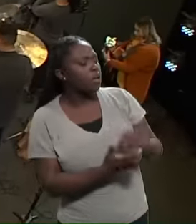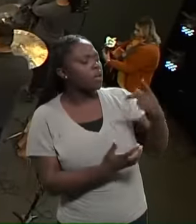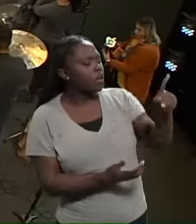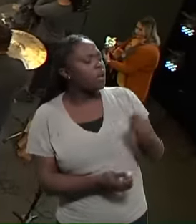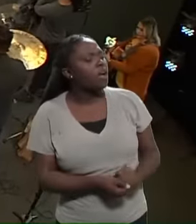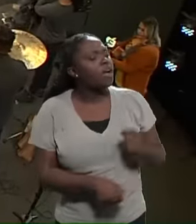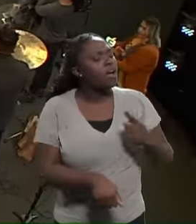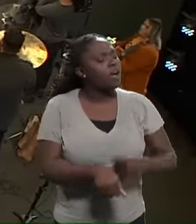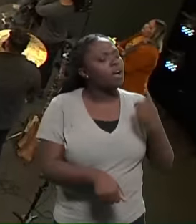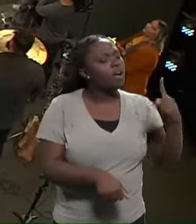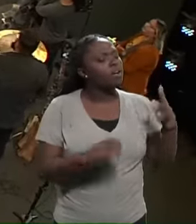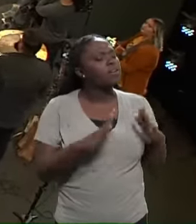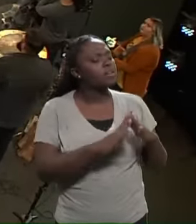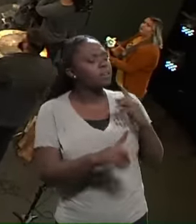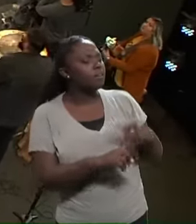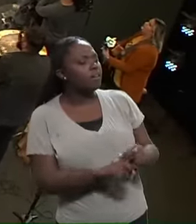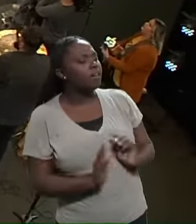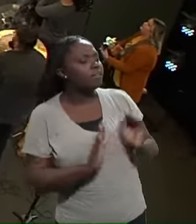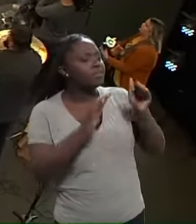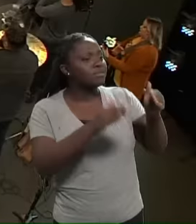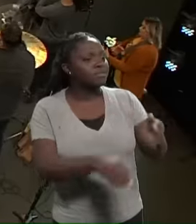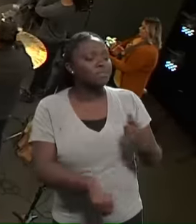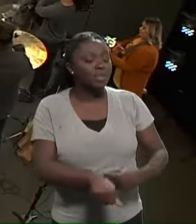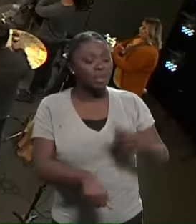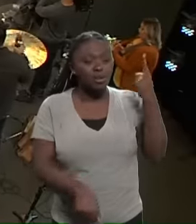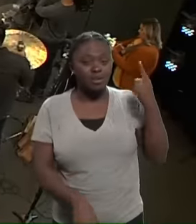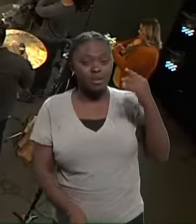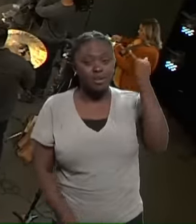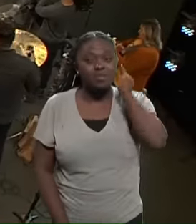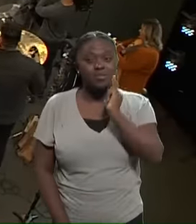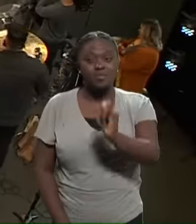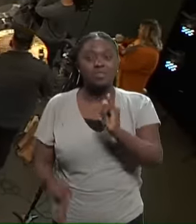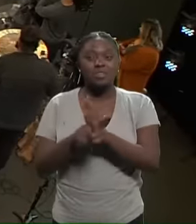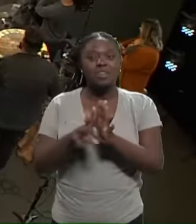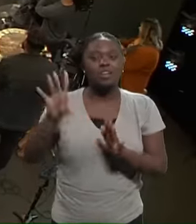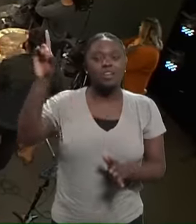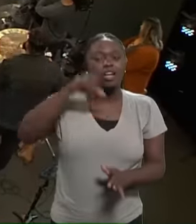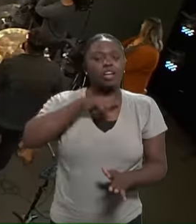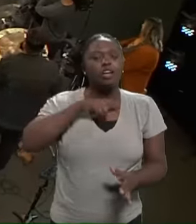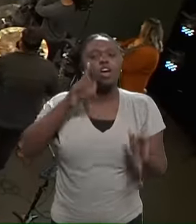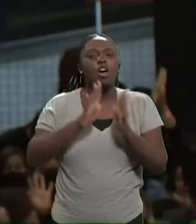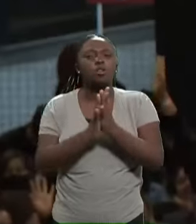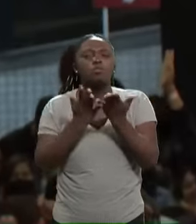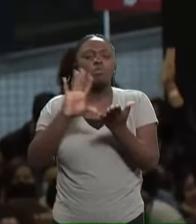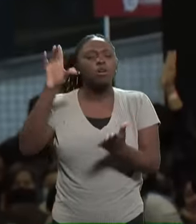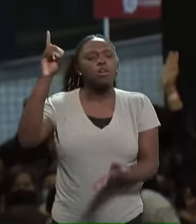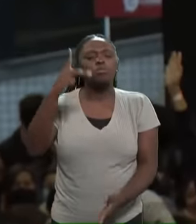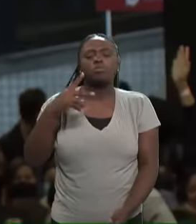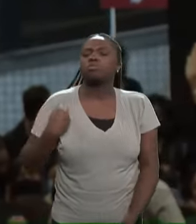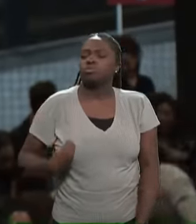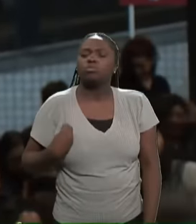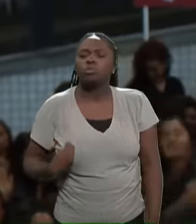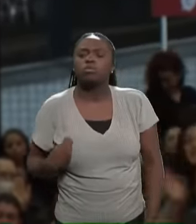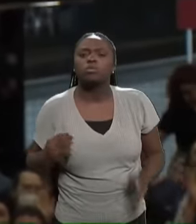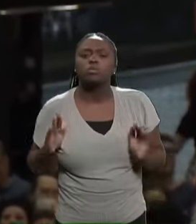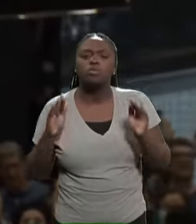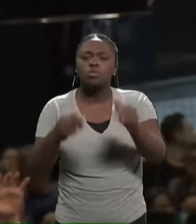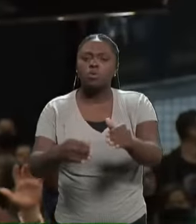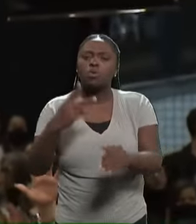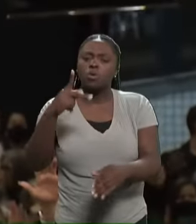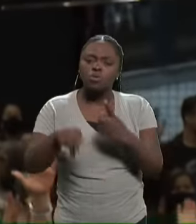Chegou a hora da tua igreja. Chegou a hora, profeta de Deus. Tenho uma palavra do Senhor para tua vida. Chegou a